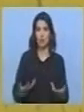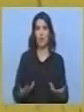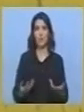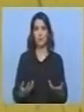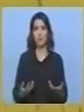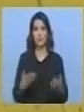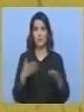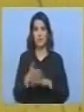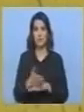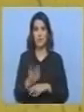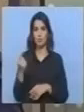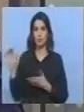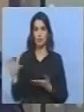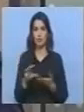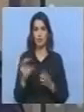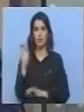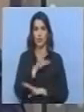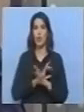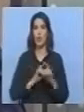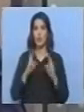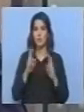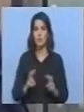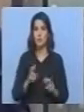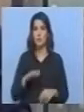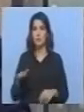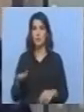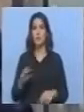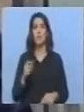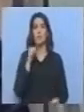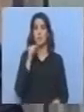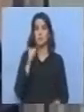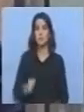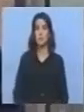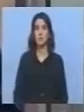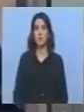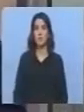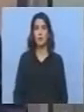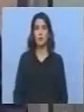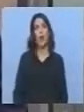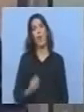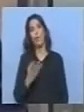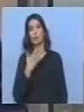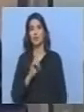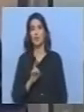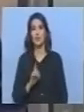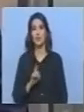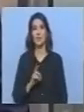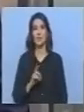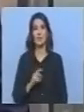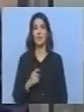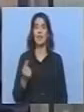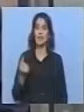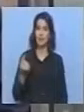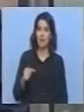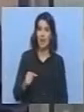mais acesso a verbas europeias para a investigação da ciência, ou ainda não? Ou não o suficiente? Tem, mas eu gostava